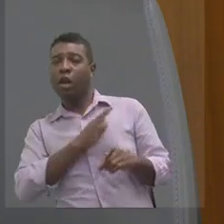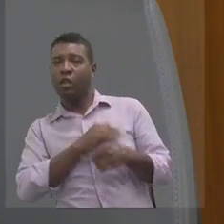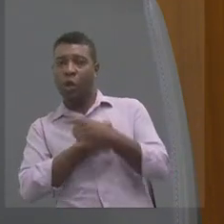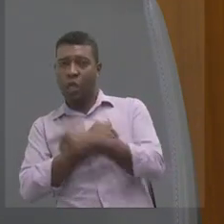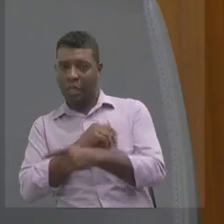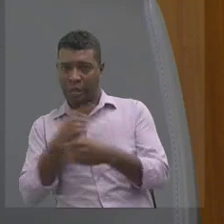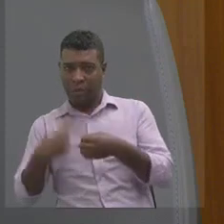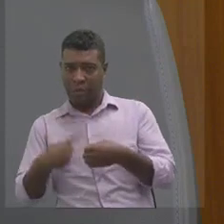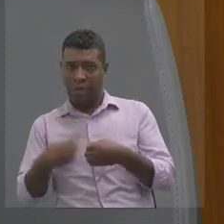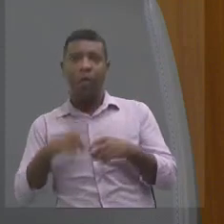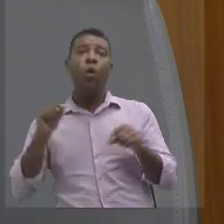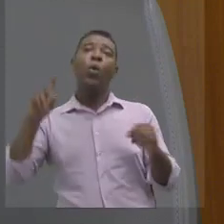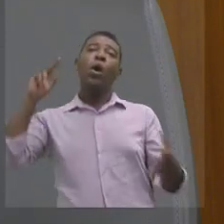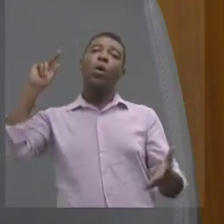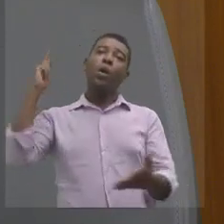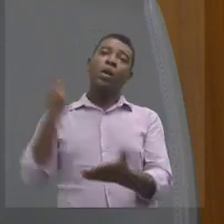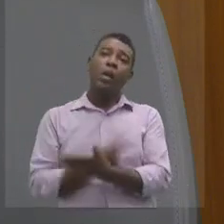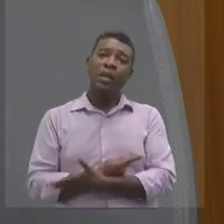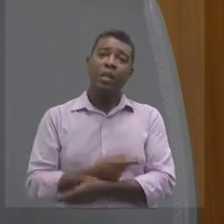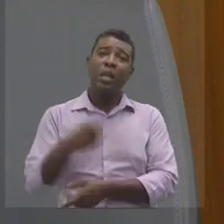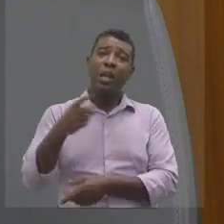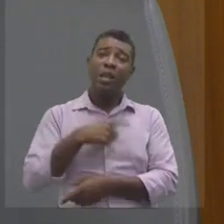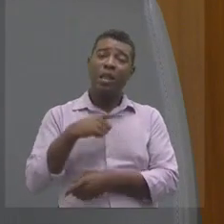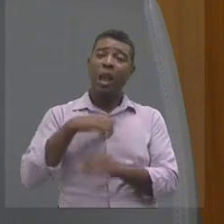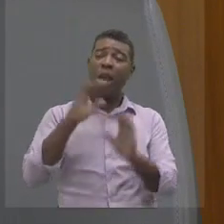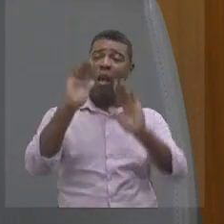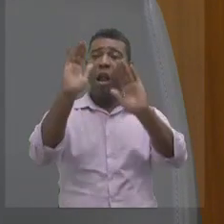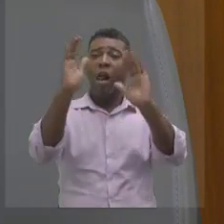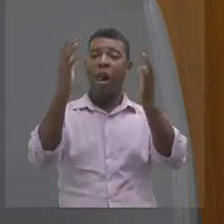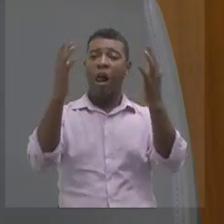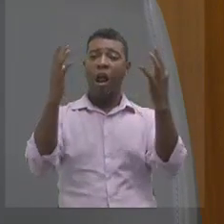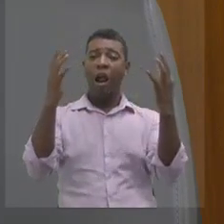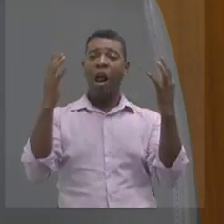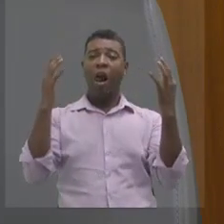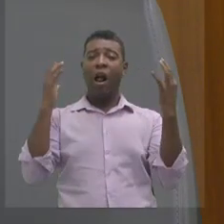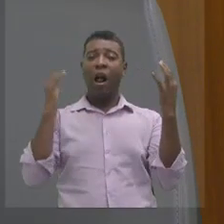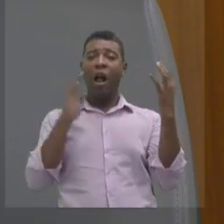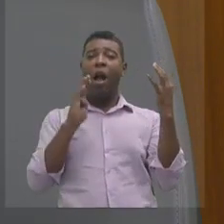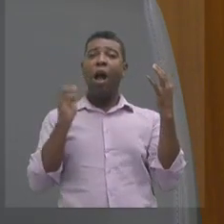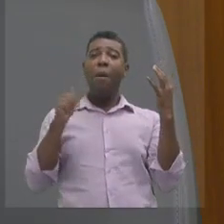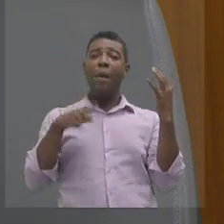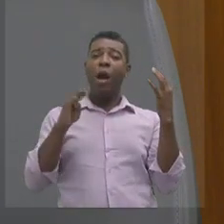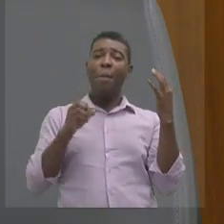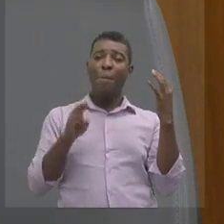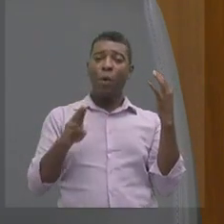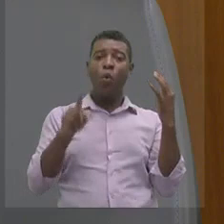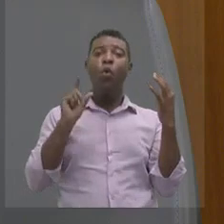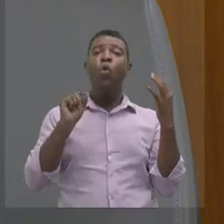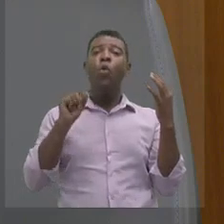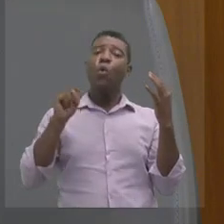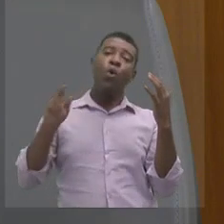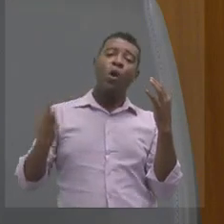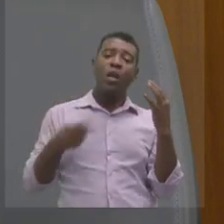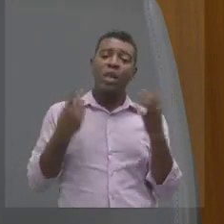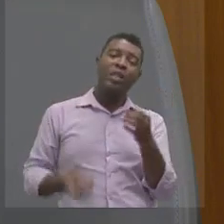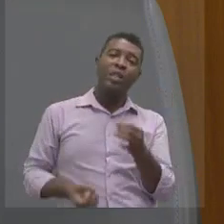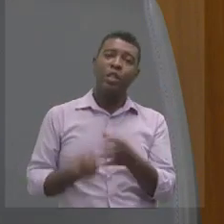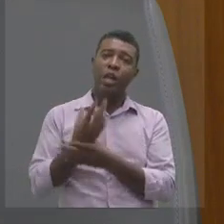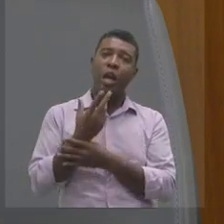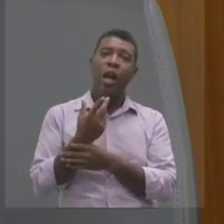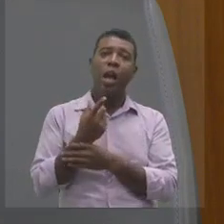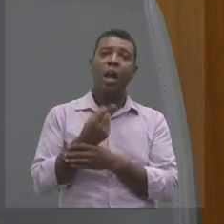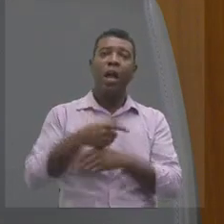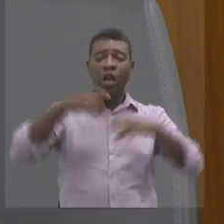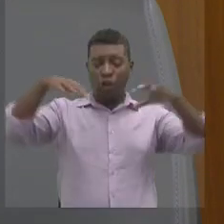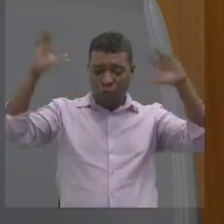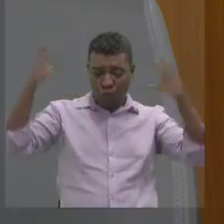que que acontece nas rodovias tem um bambuzal e várias árvores nessa parte específica que costuma gerar acidentes em